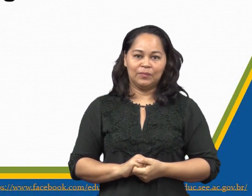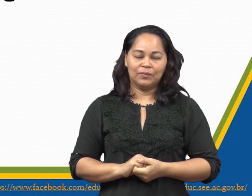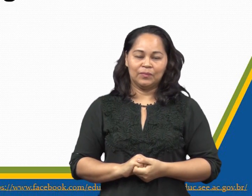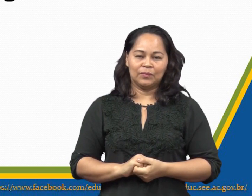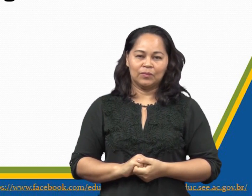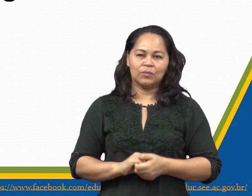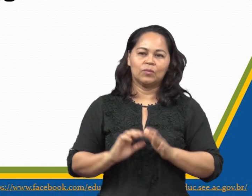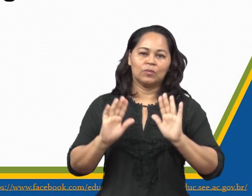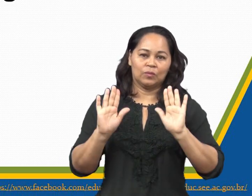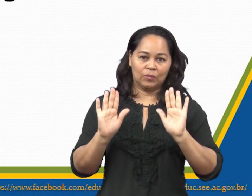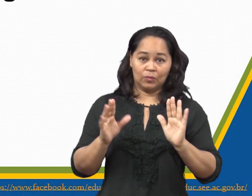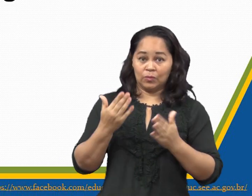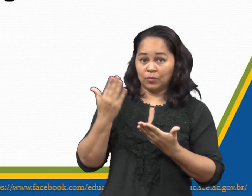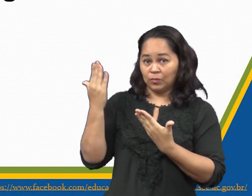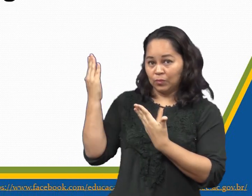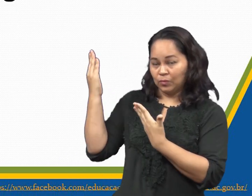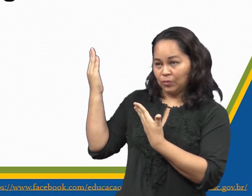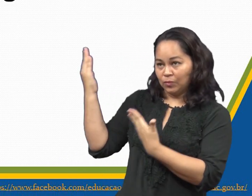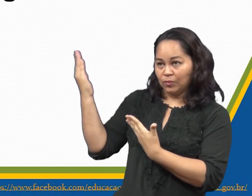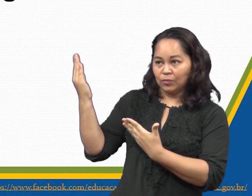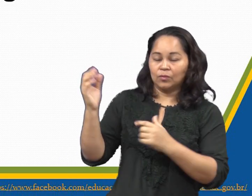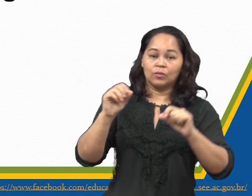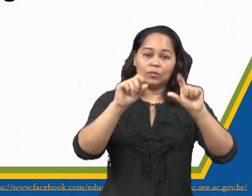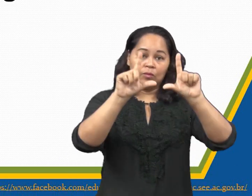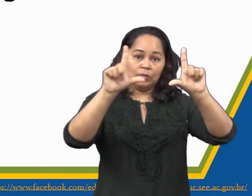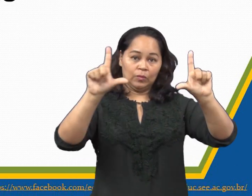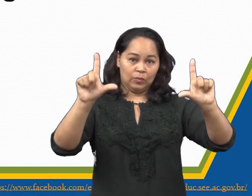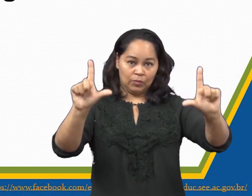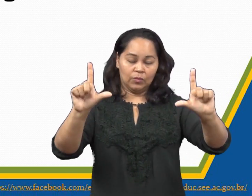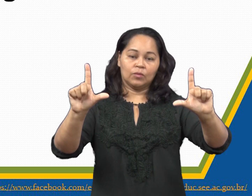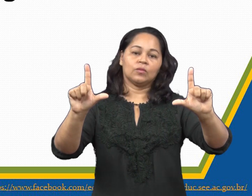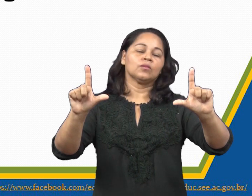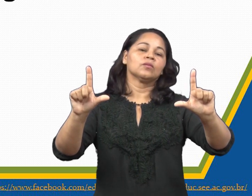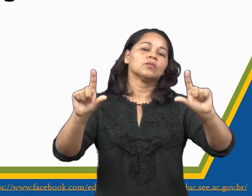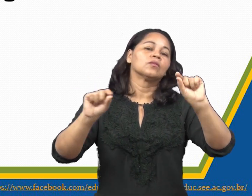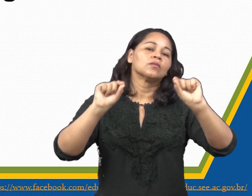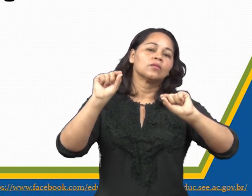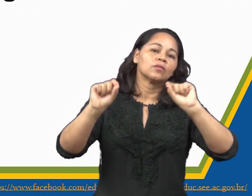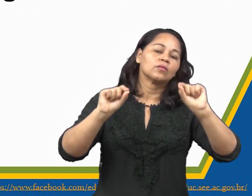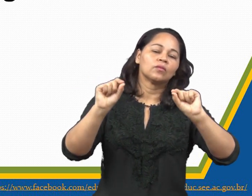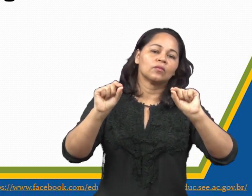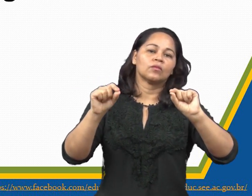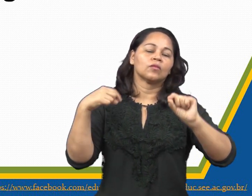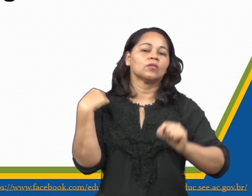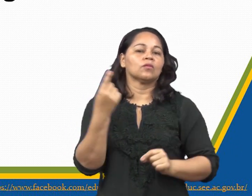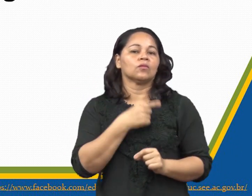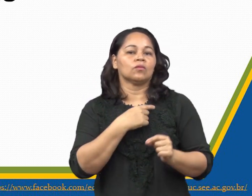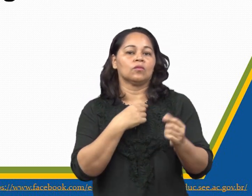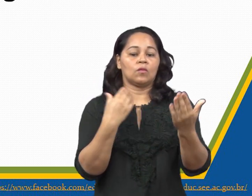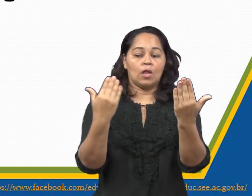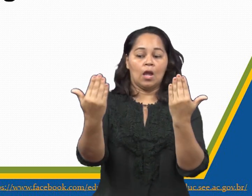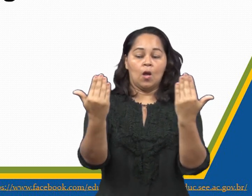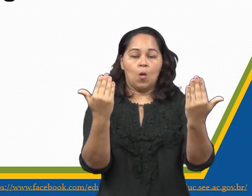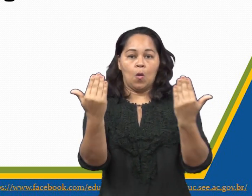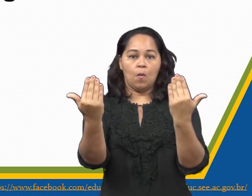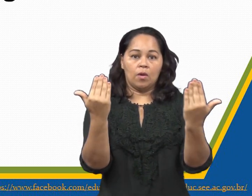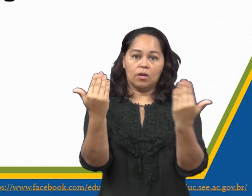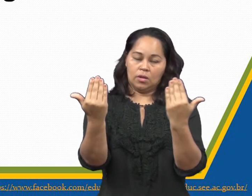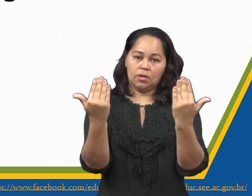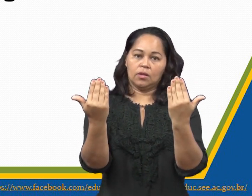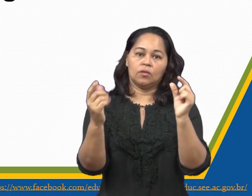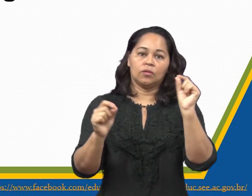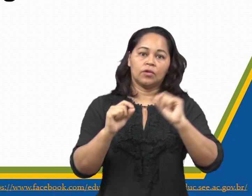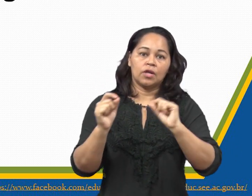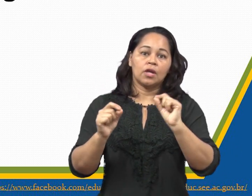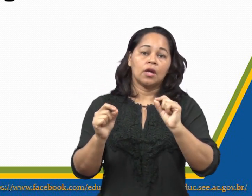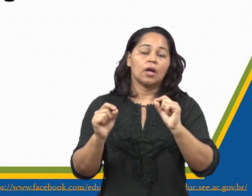Na tabela a seguir, observe aí comigo as imagens. Ó. Na tabela a seguir, iremos relacionar algumas dessas unidades.